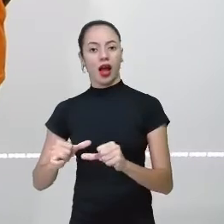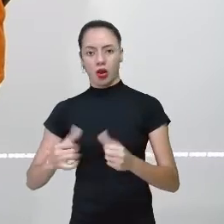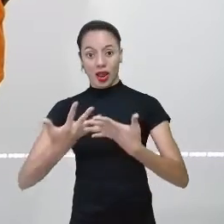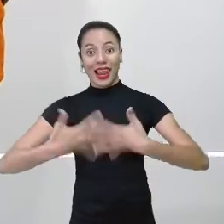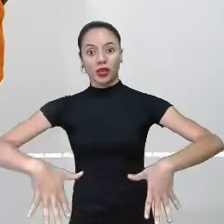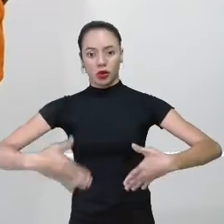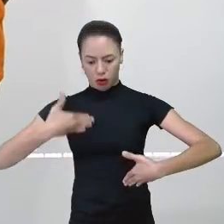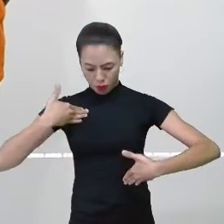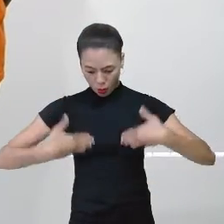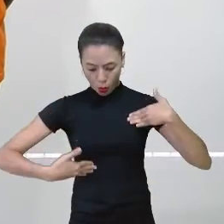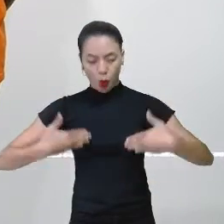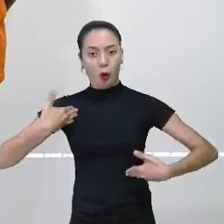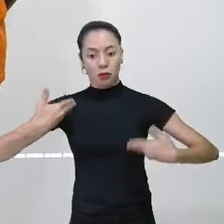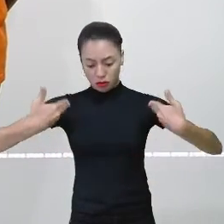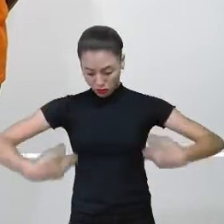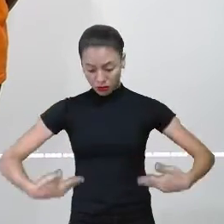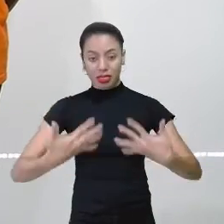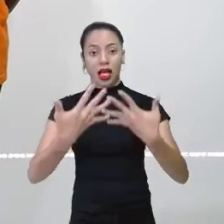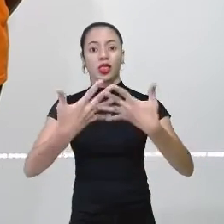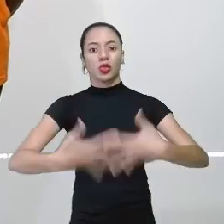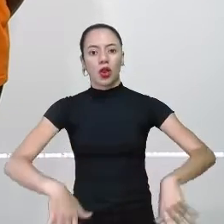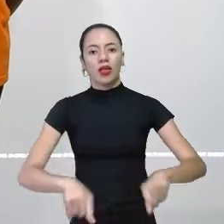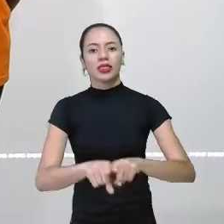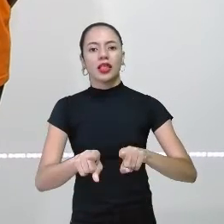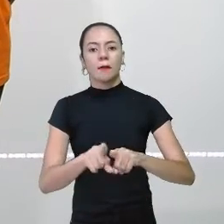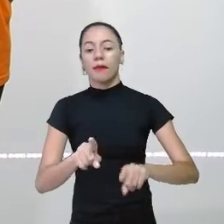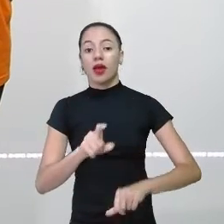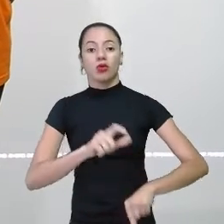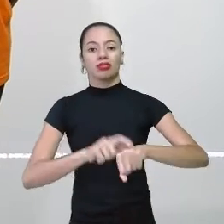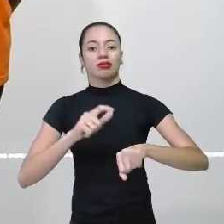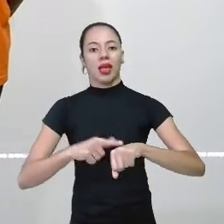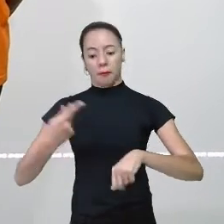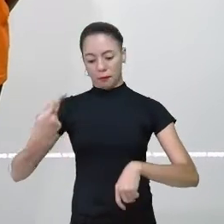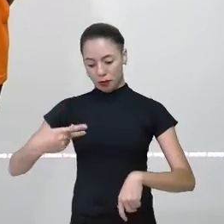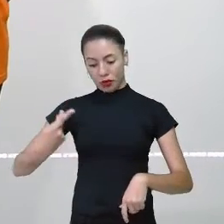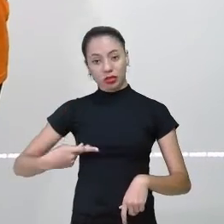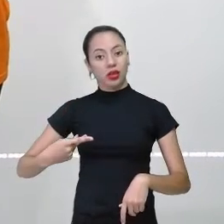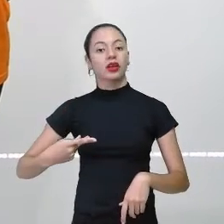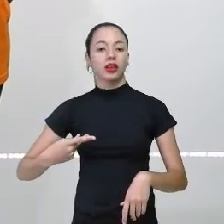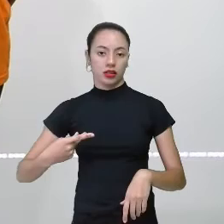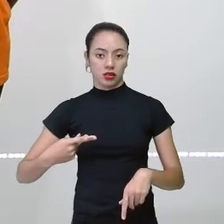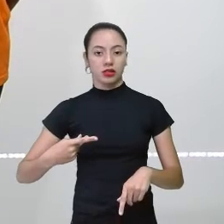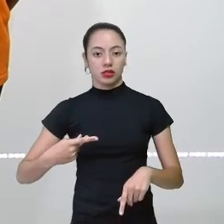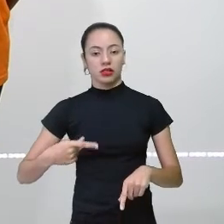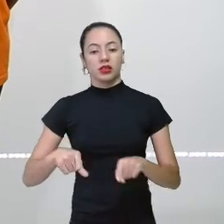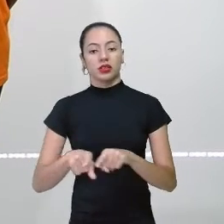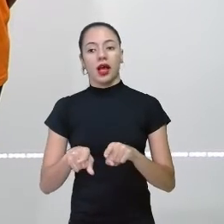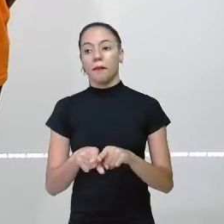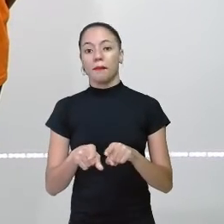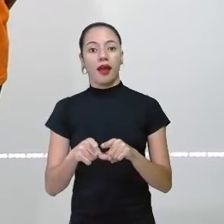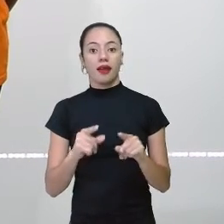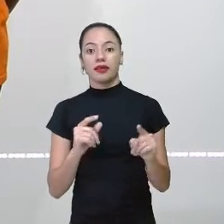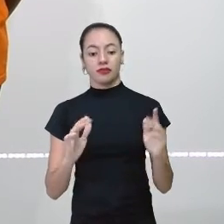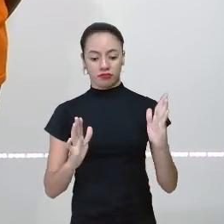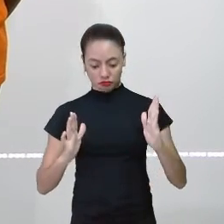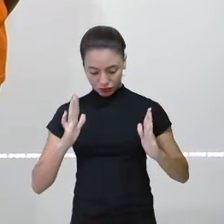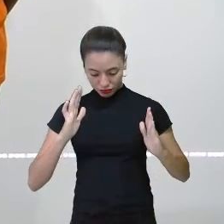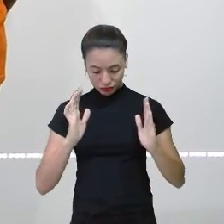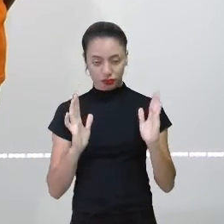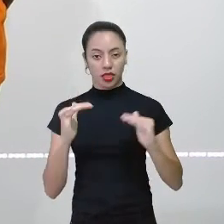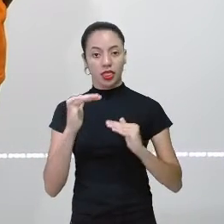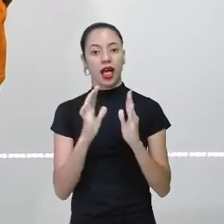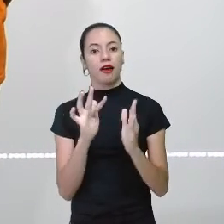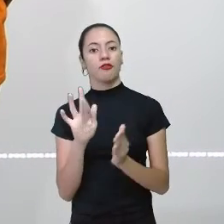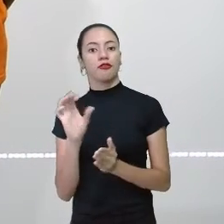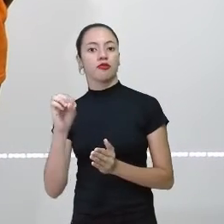assim, da forma que ele é, no ritmo que ele se desenvolve e na forma que ele tem, digamos assim, né? Para virar uma coisa